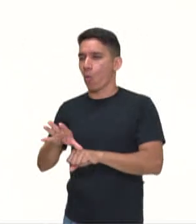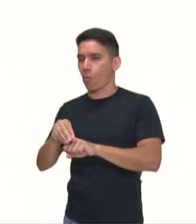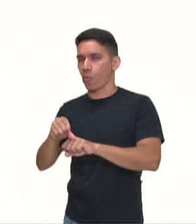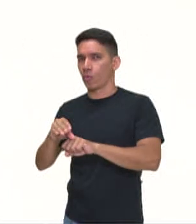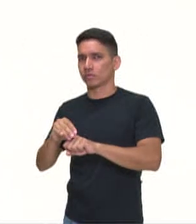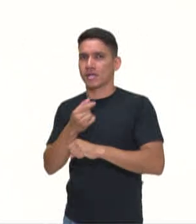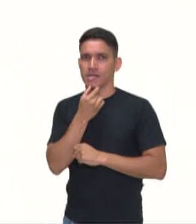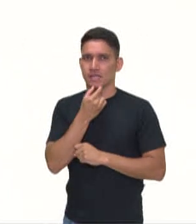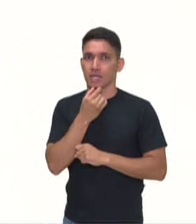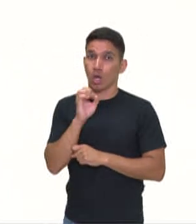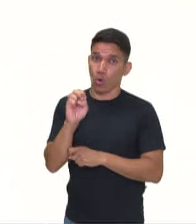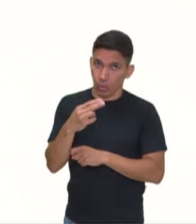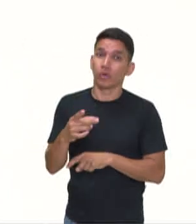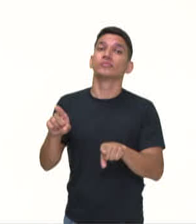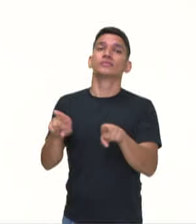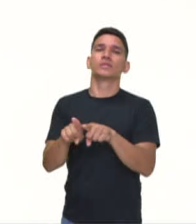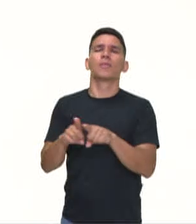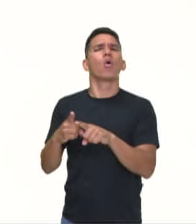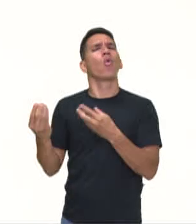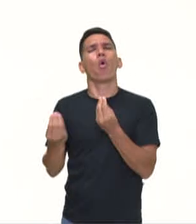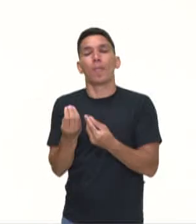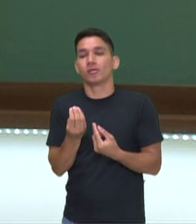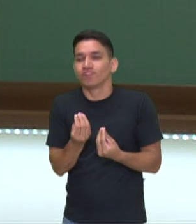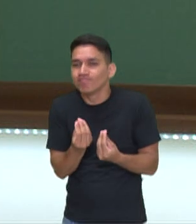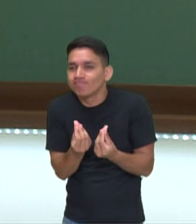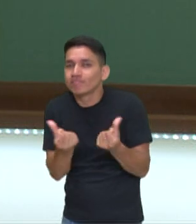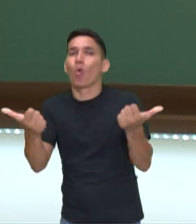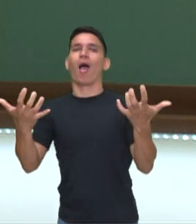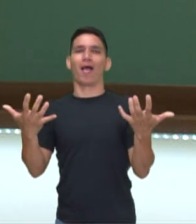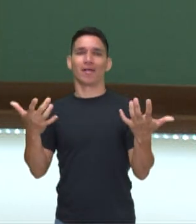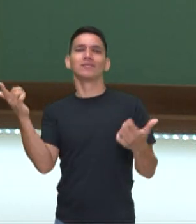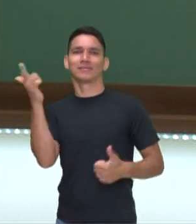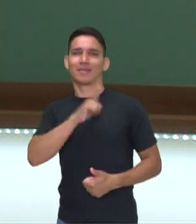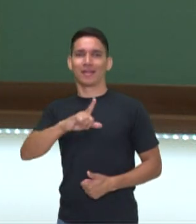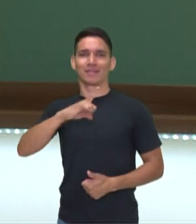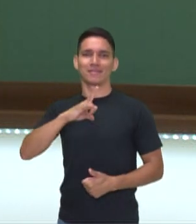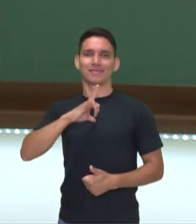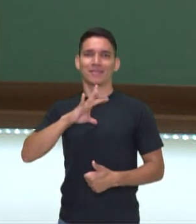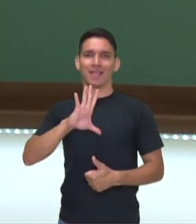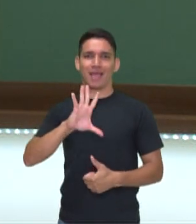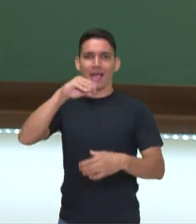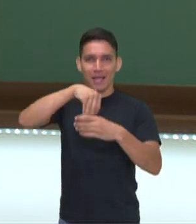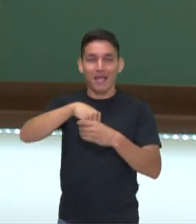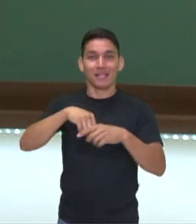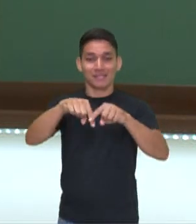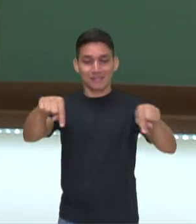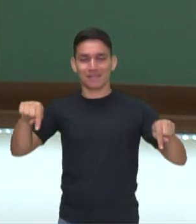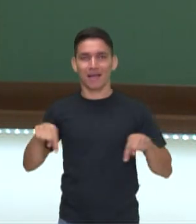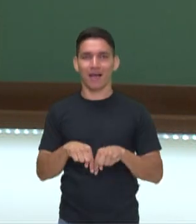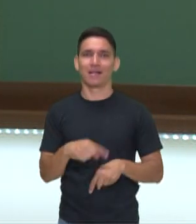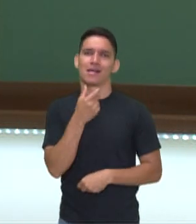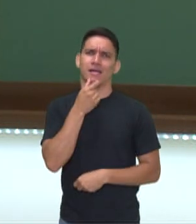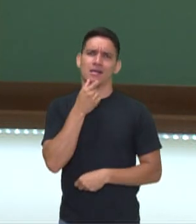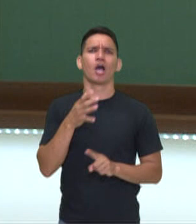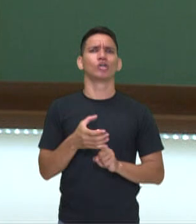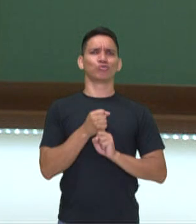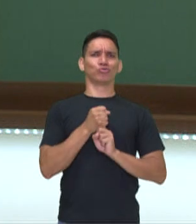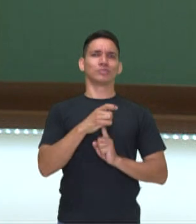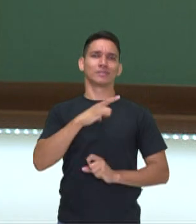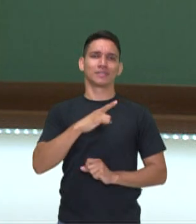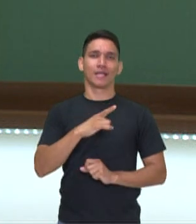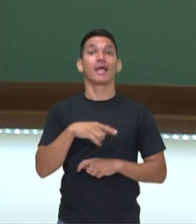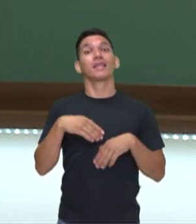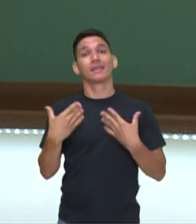também ou quão bem o estudante fala ou aplica esse inglês dentro de sala de aula. Então, as duas expressões besides e like podem